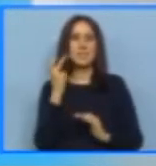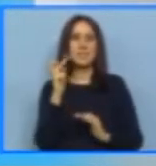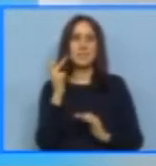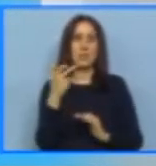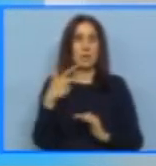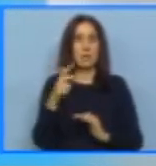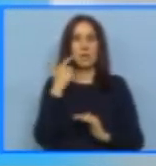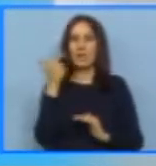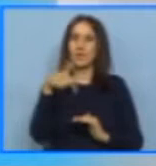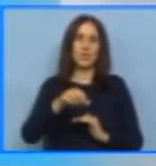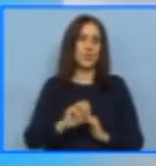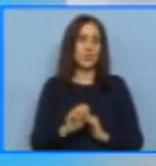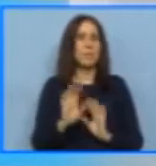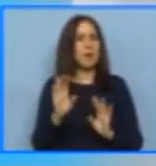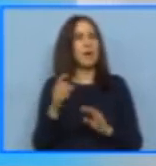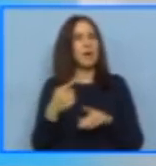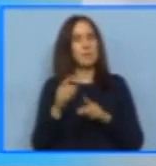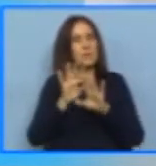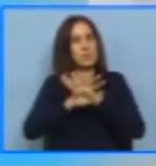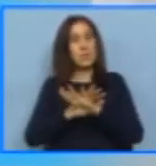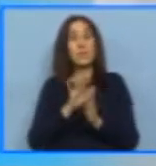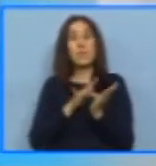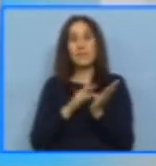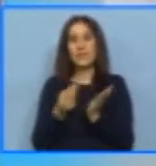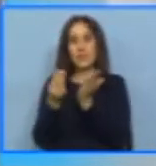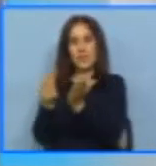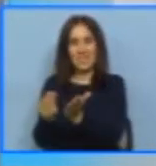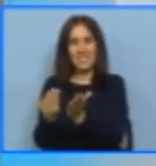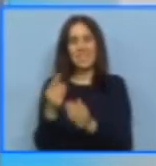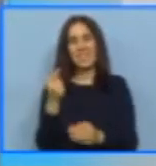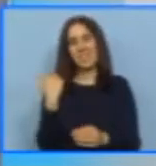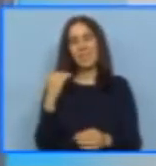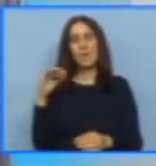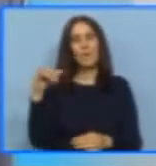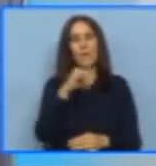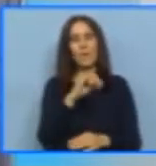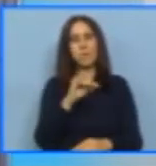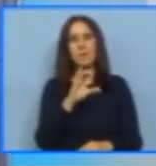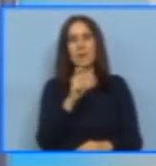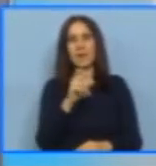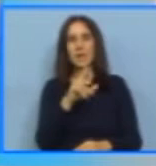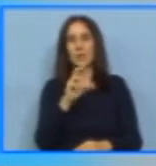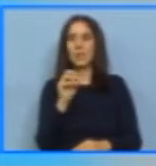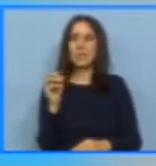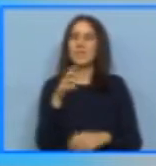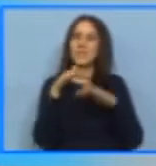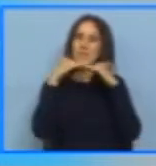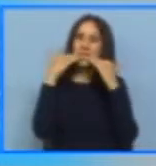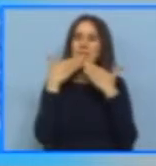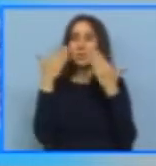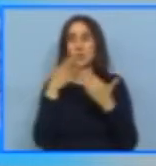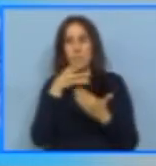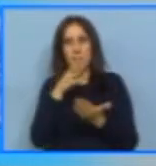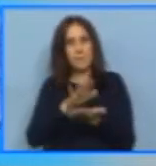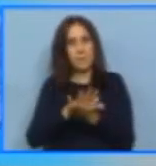tive a oportunidade já de lhe oferecer o livro, agora neste voo do Cairo, e ele sorriu e agradeceu e expliquei-lhe, isto foi publicado,